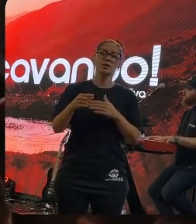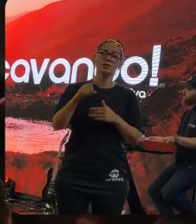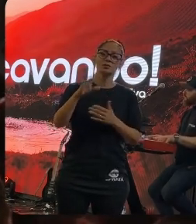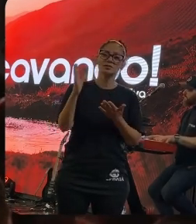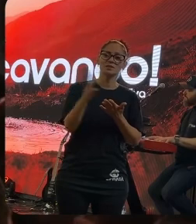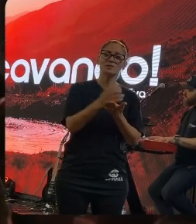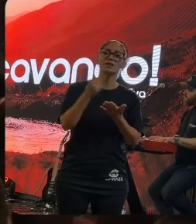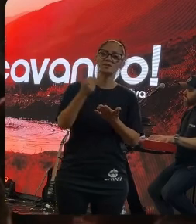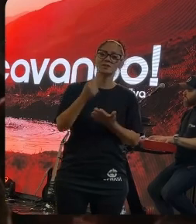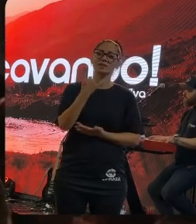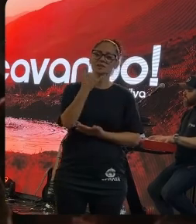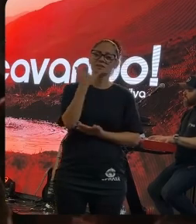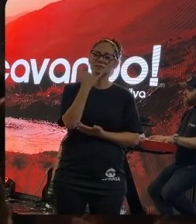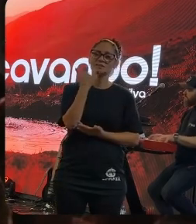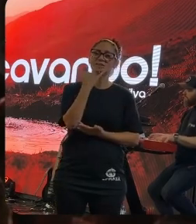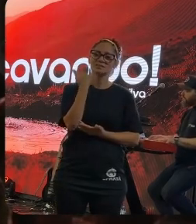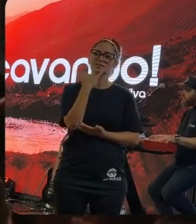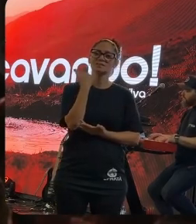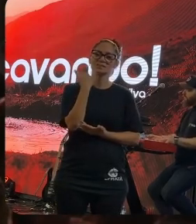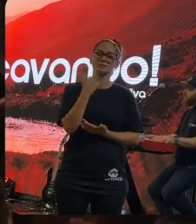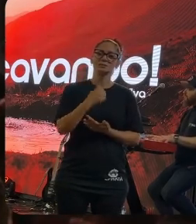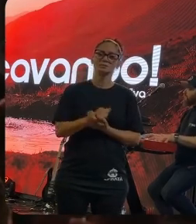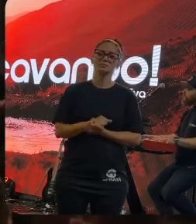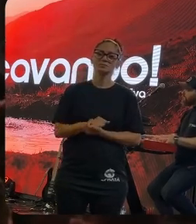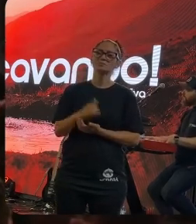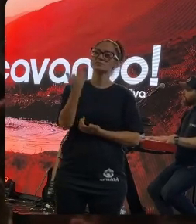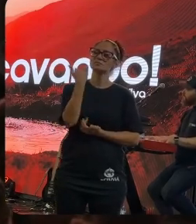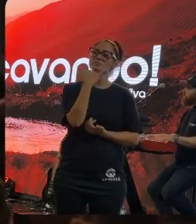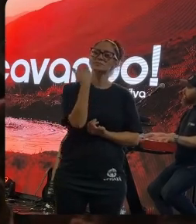as sementes que um dia você semeou.